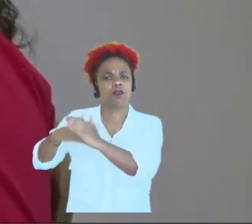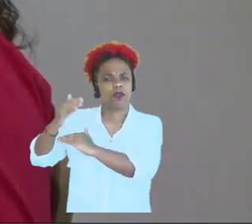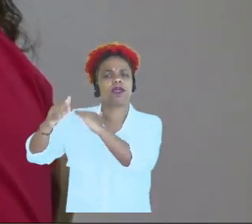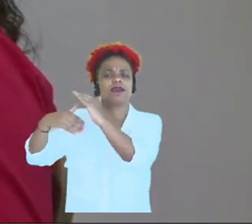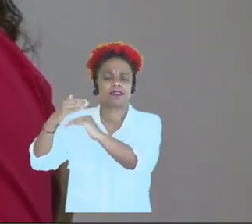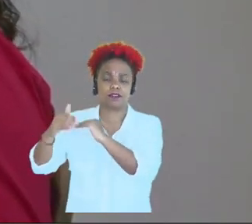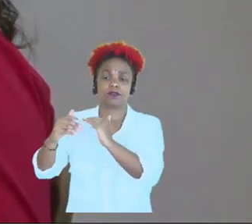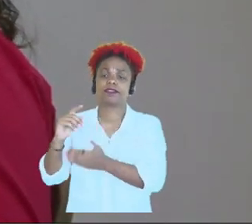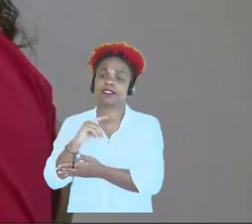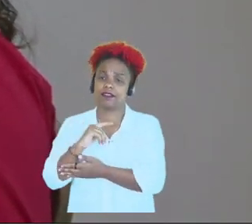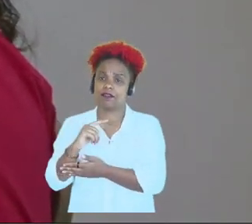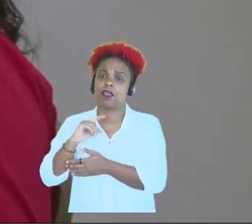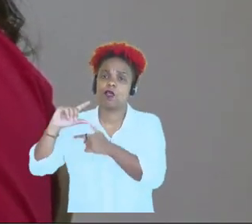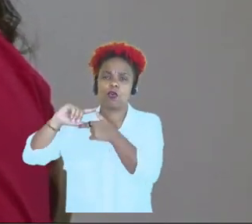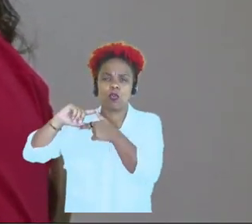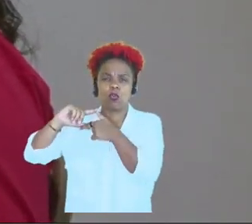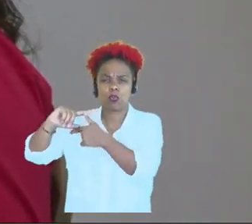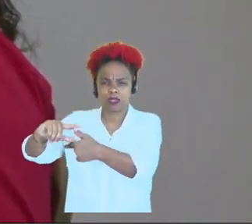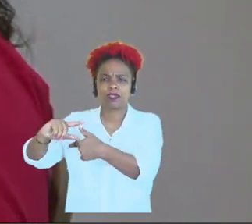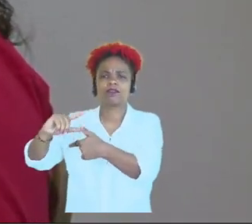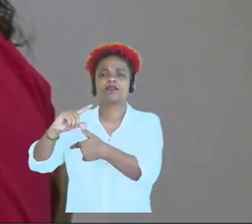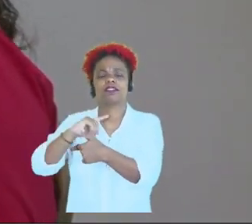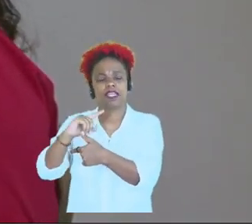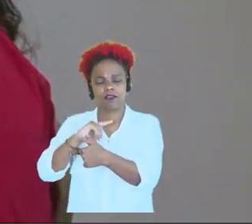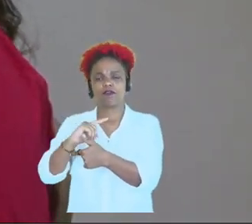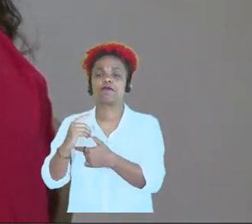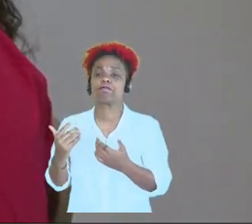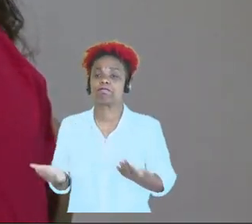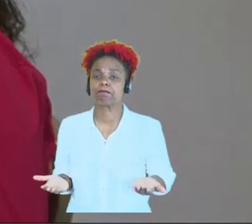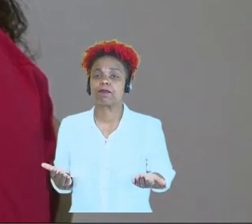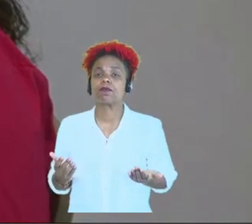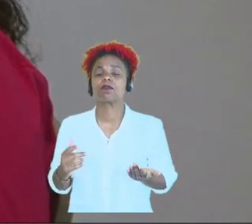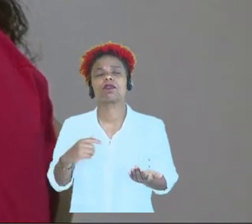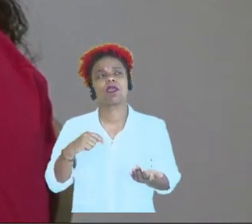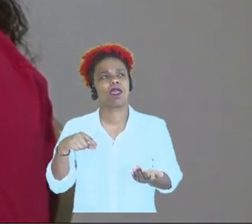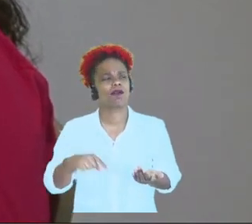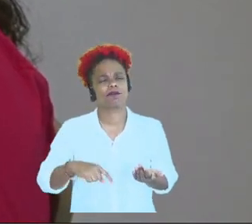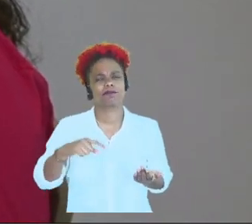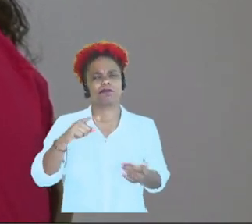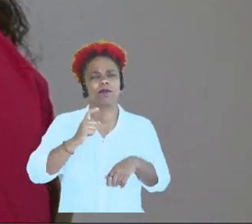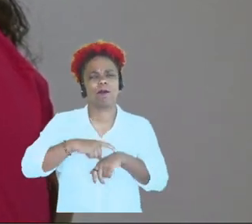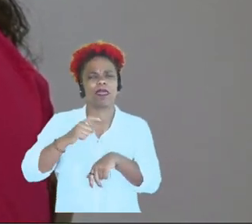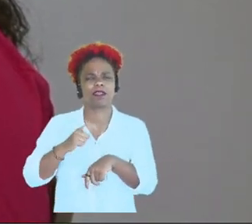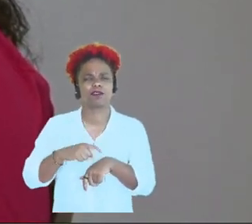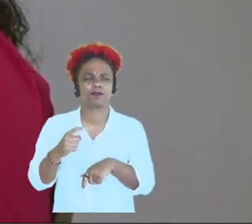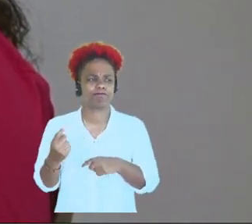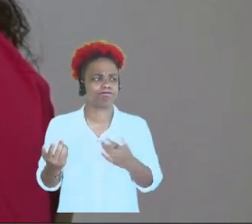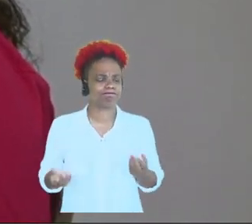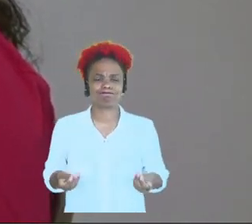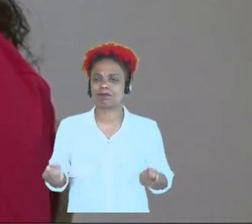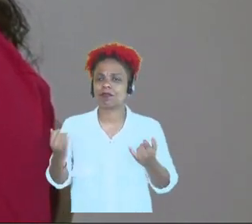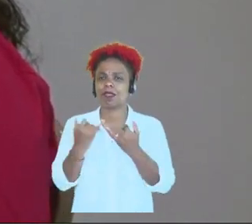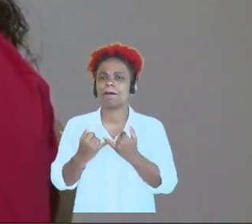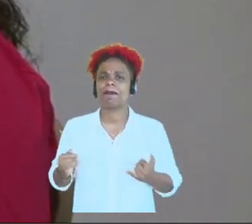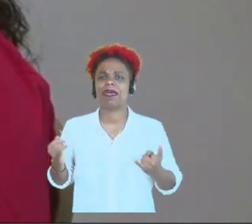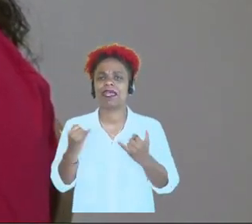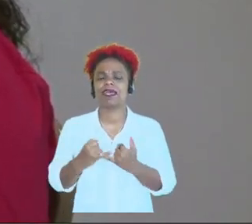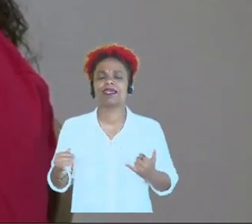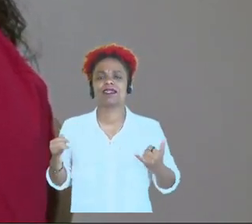né? Conservadores, porém progressistas. E aquilo, no primeiro momento, me pareceu